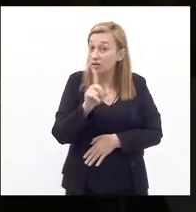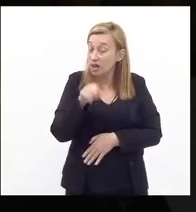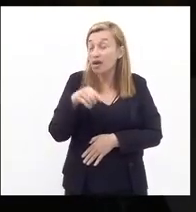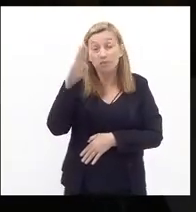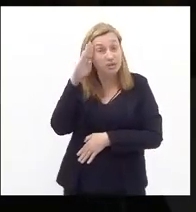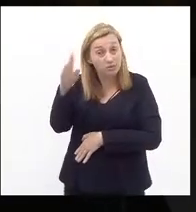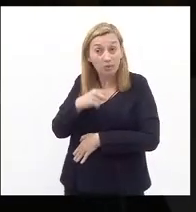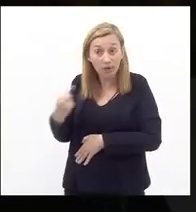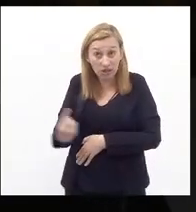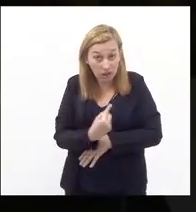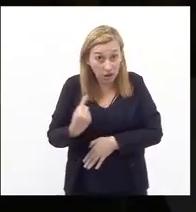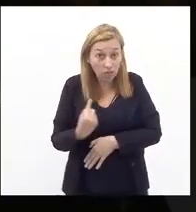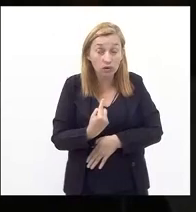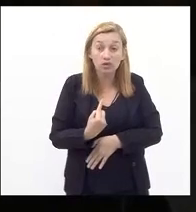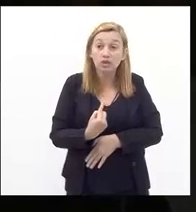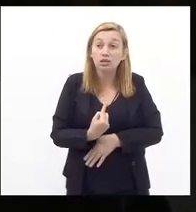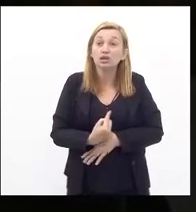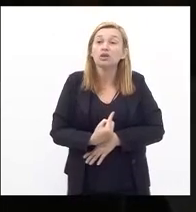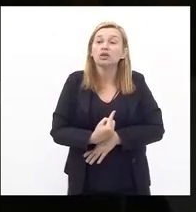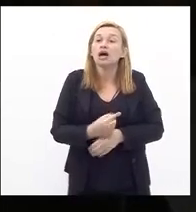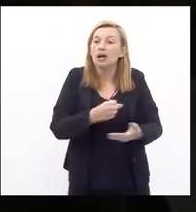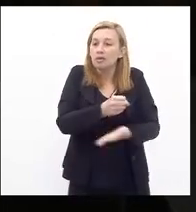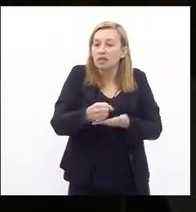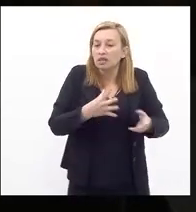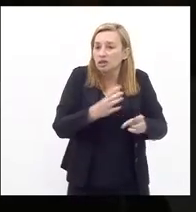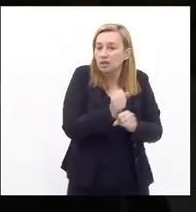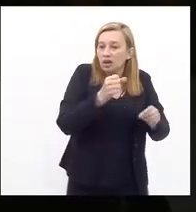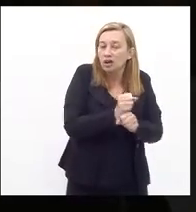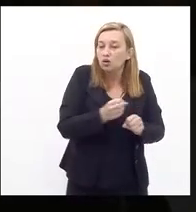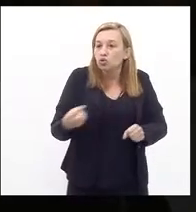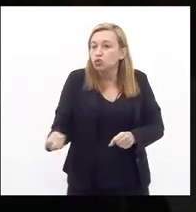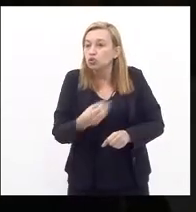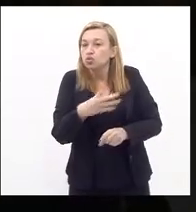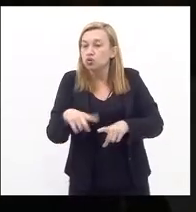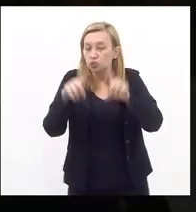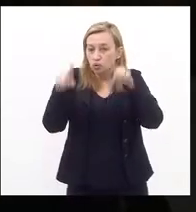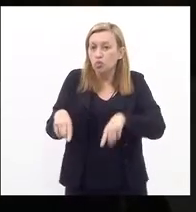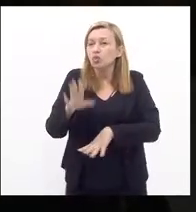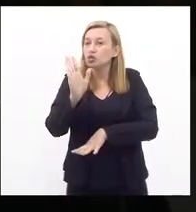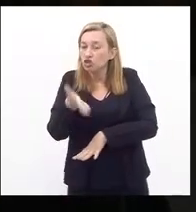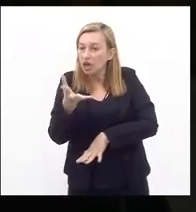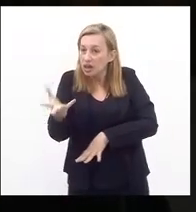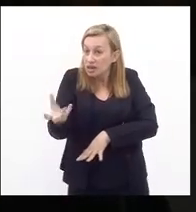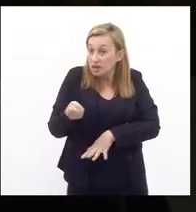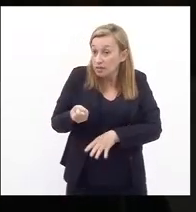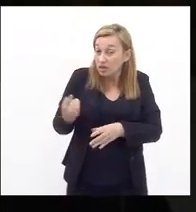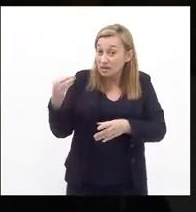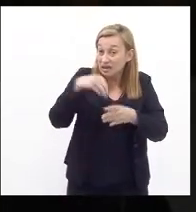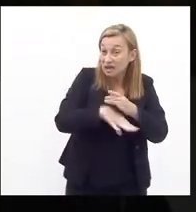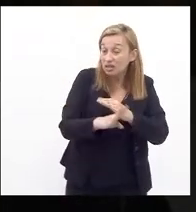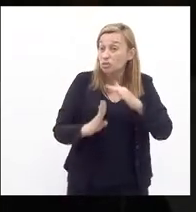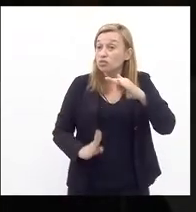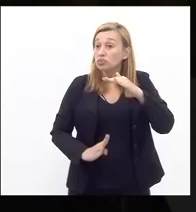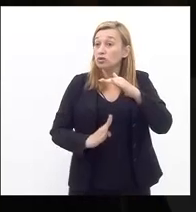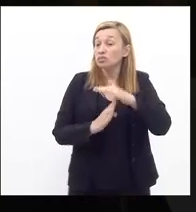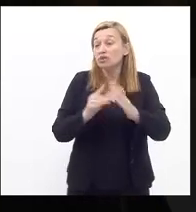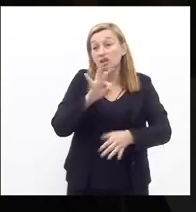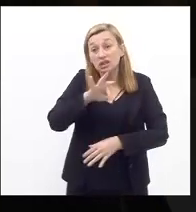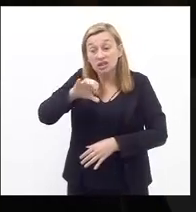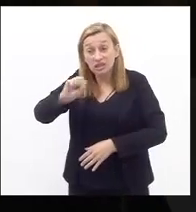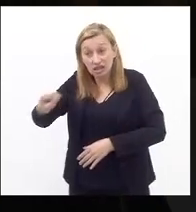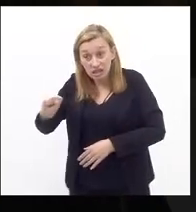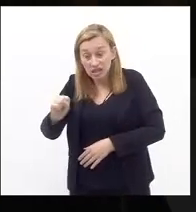fundamental o ponto de que a base de cálculo dos novos servidores que já receberam dentro do teto do INSS